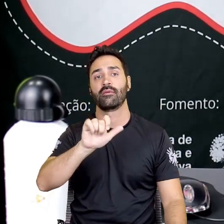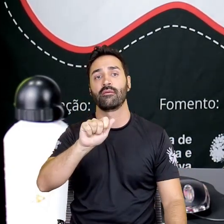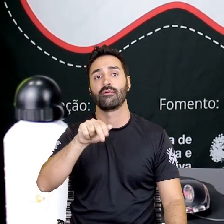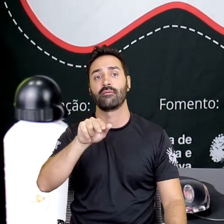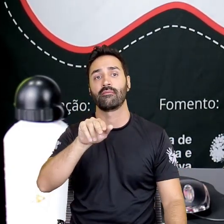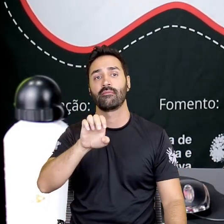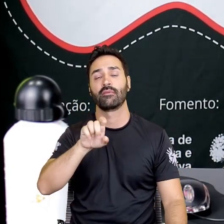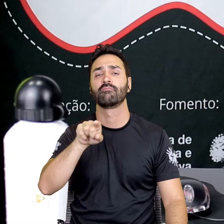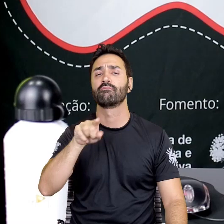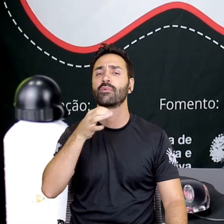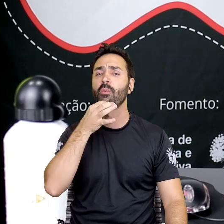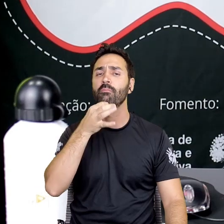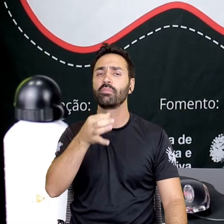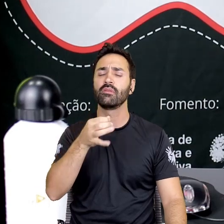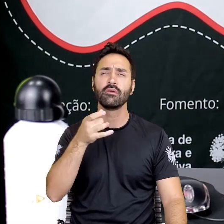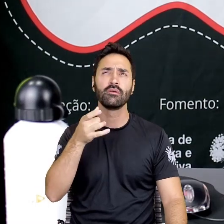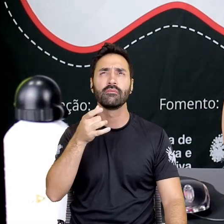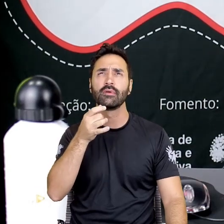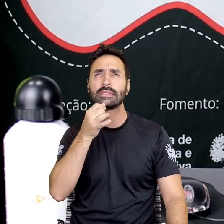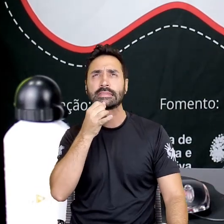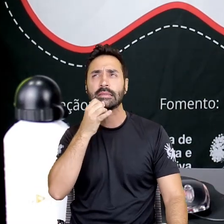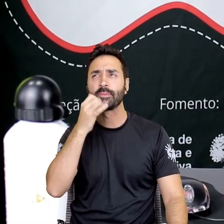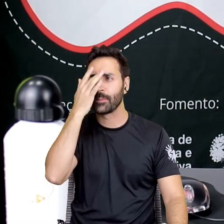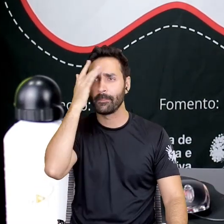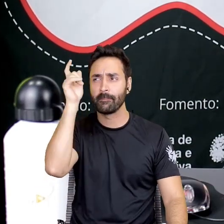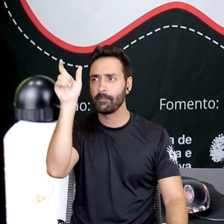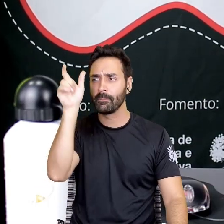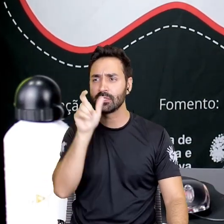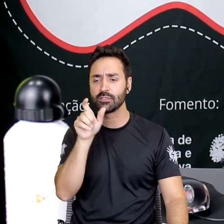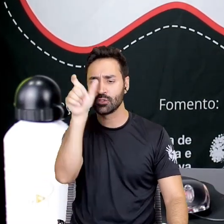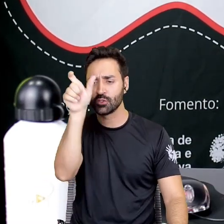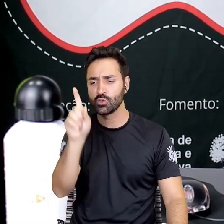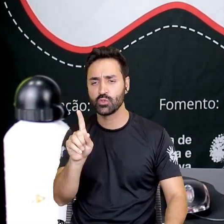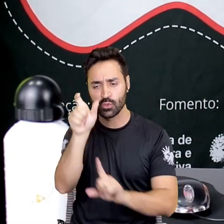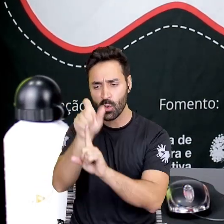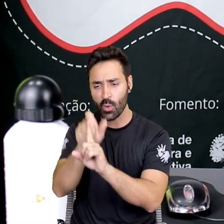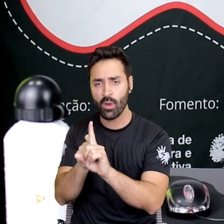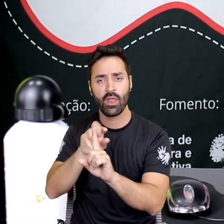você pensa quando você ouve assim? Pessoa que não ouve.